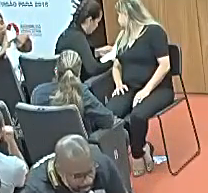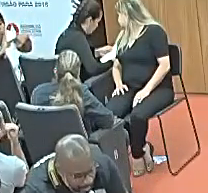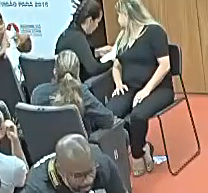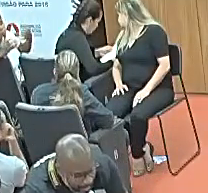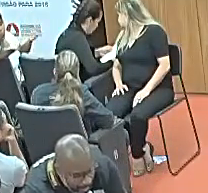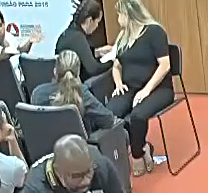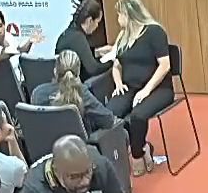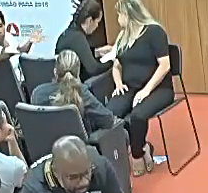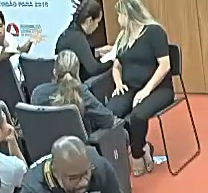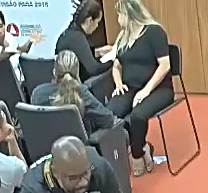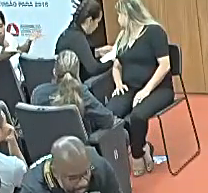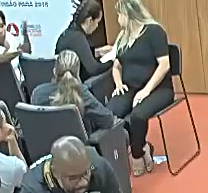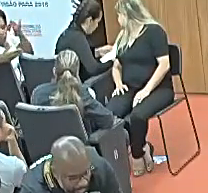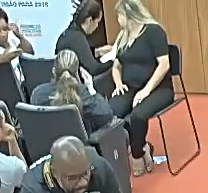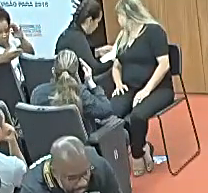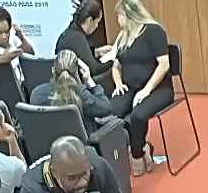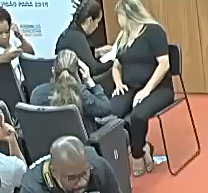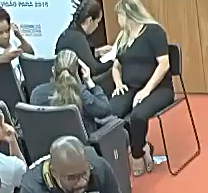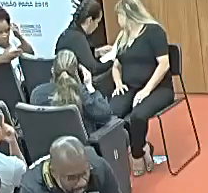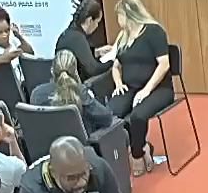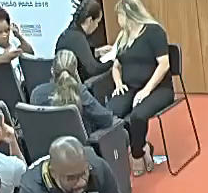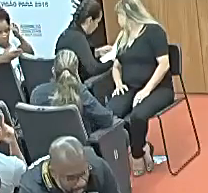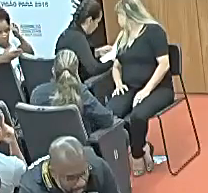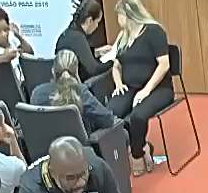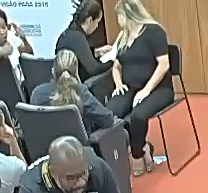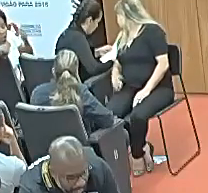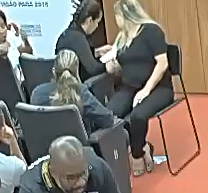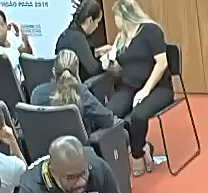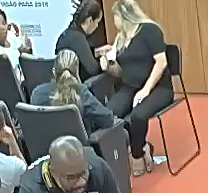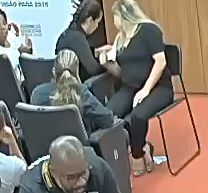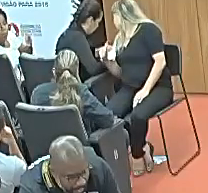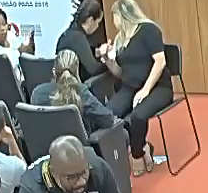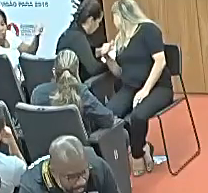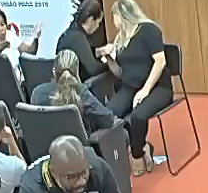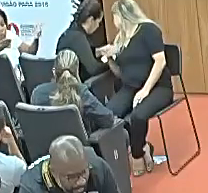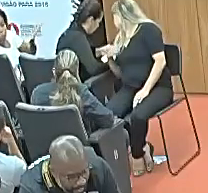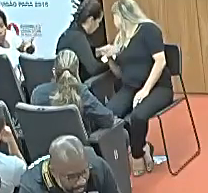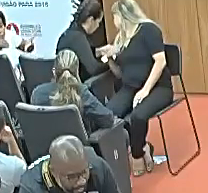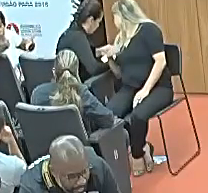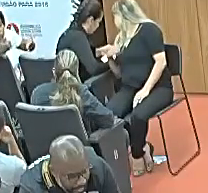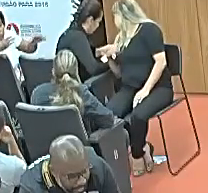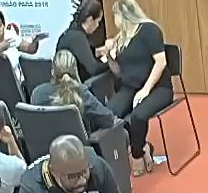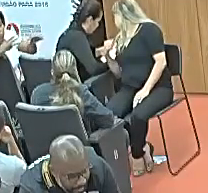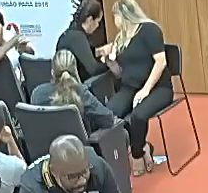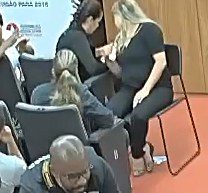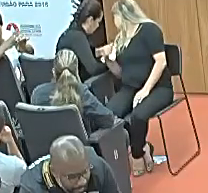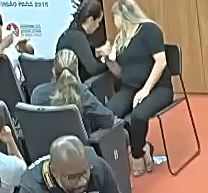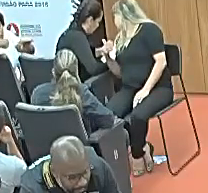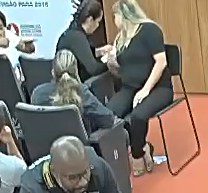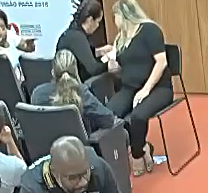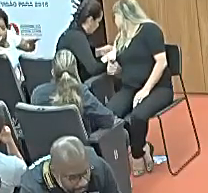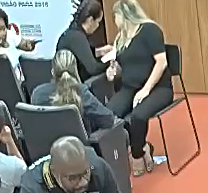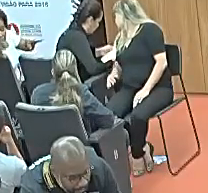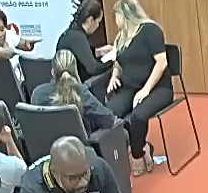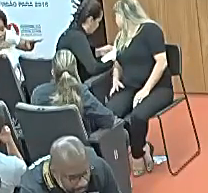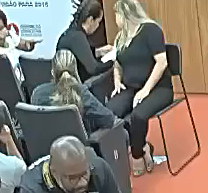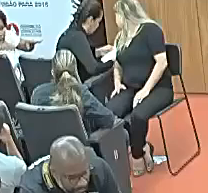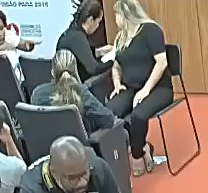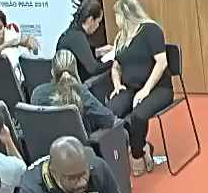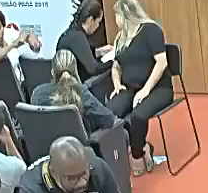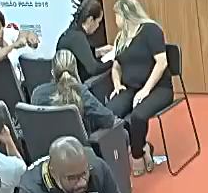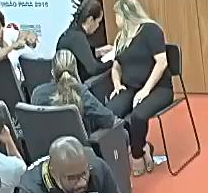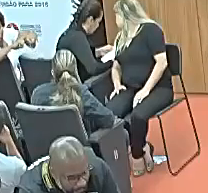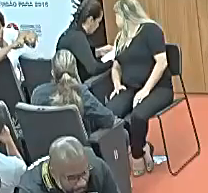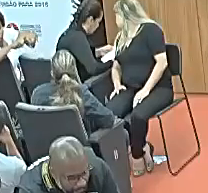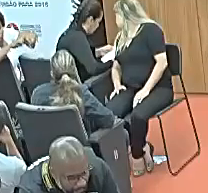no estado que tentaram tão tentado várias vezes a gente quer evitar que isso aconteça é